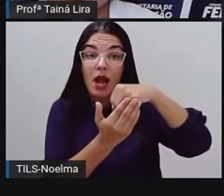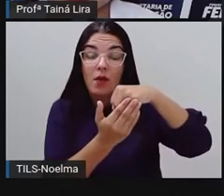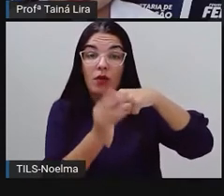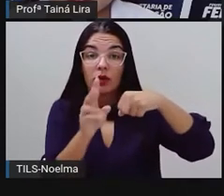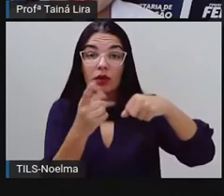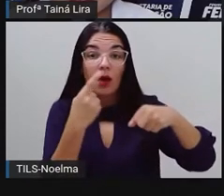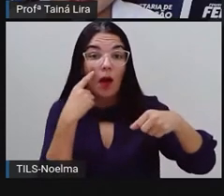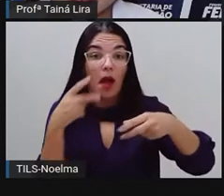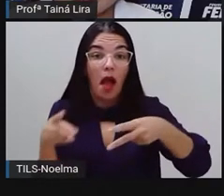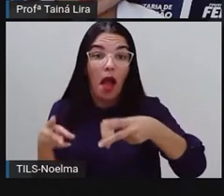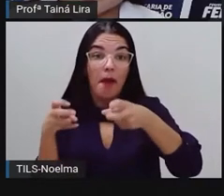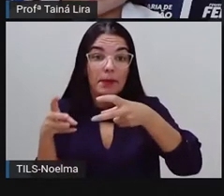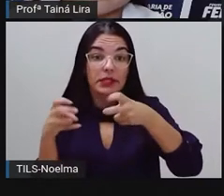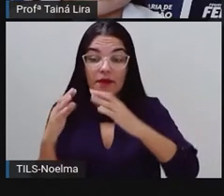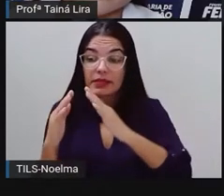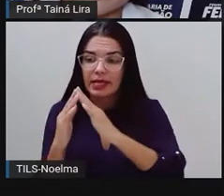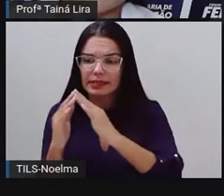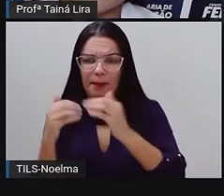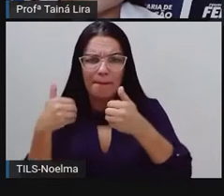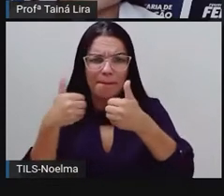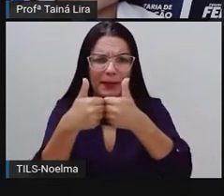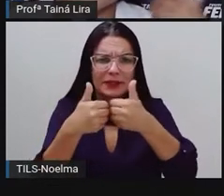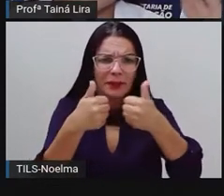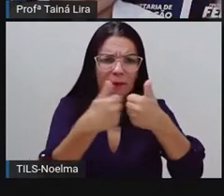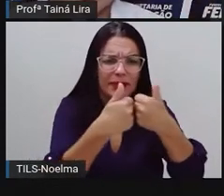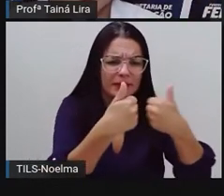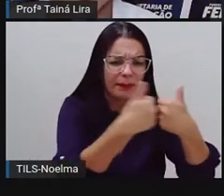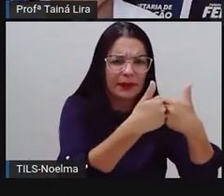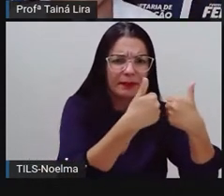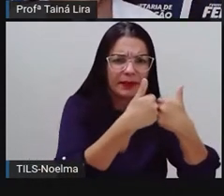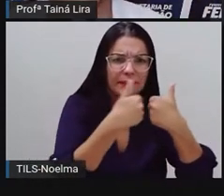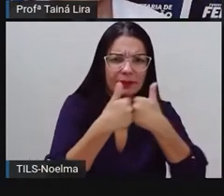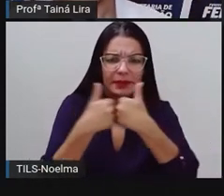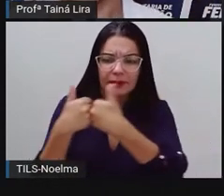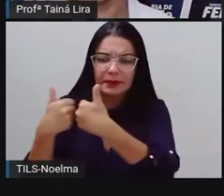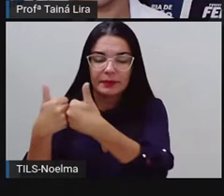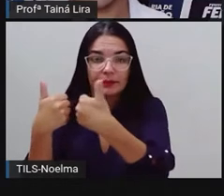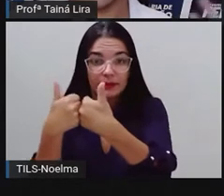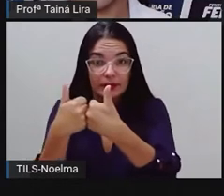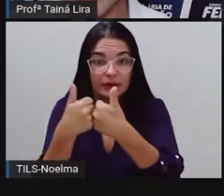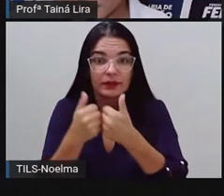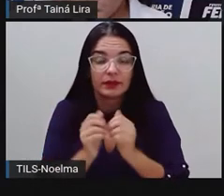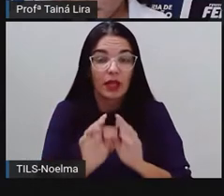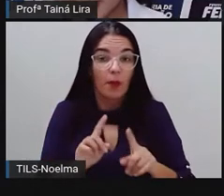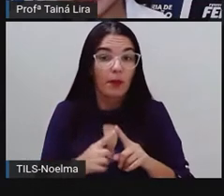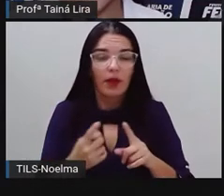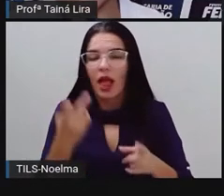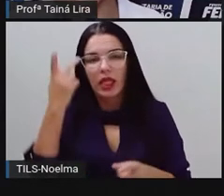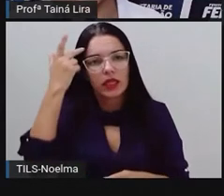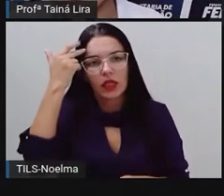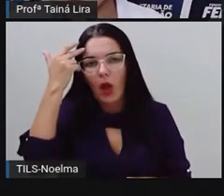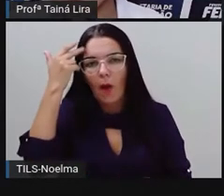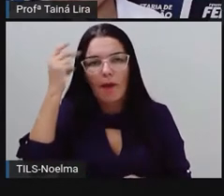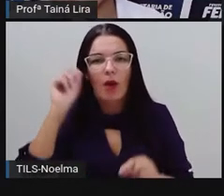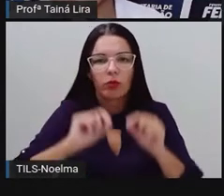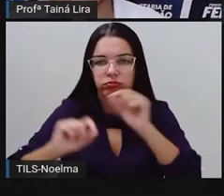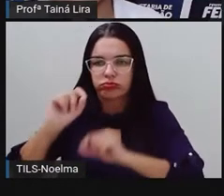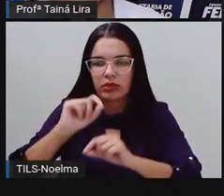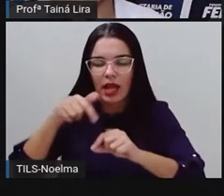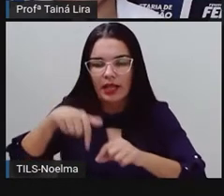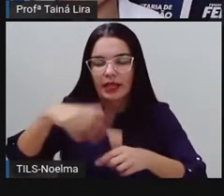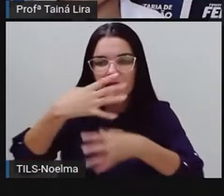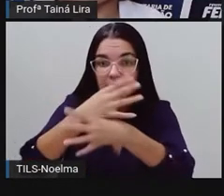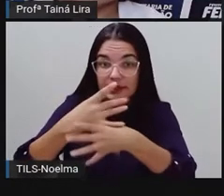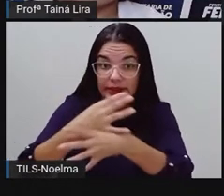são e são bem próximas umas das outras é muito comum também aqui na zona